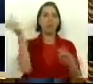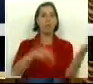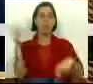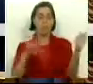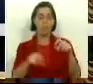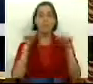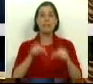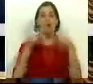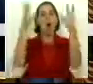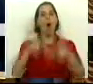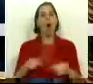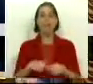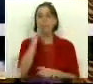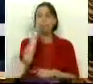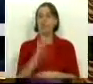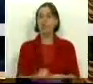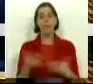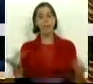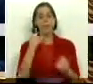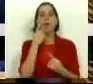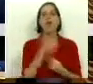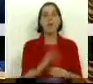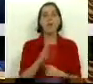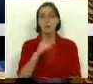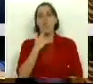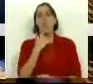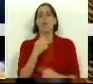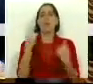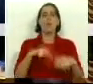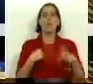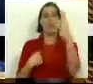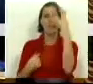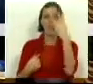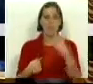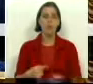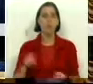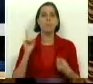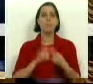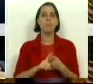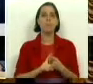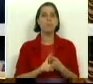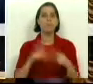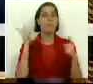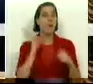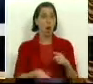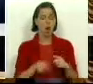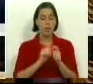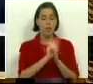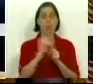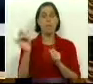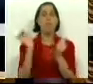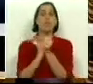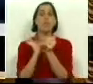estão neste Orçamento de Estado. Os exemplos não faltam, eu vou-me referir apenas a 3. Há cortes nas